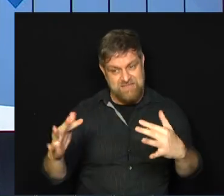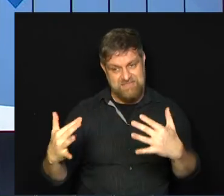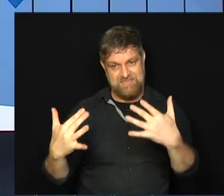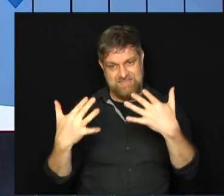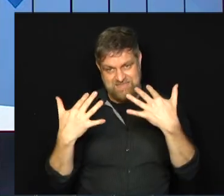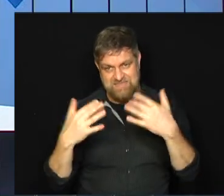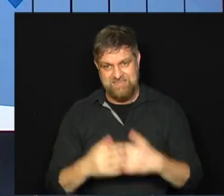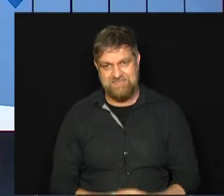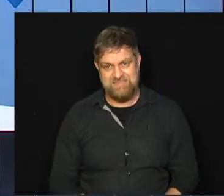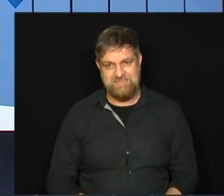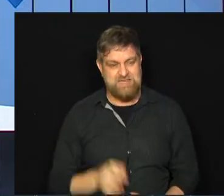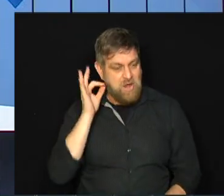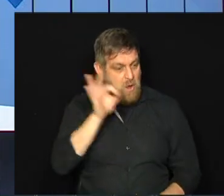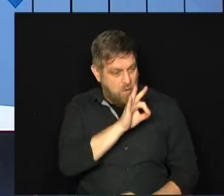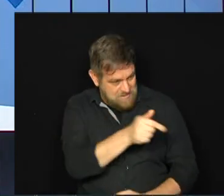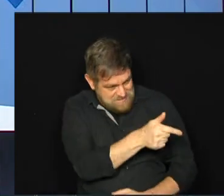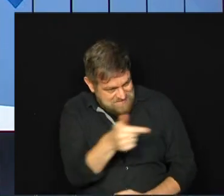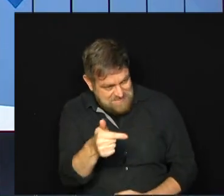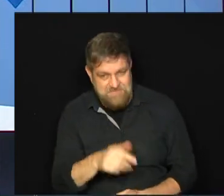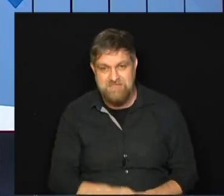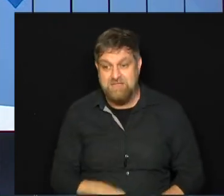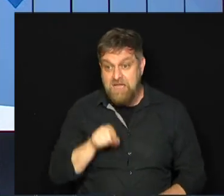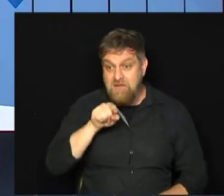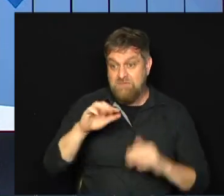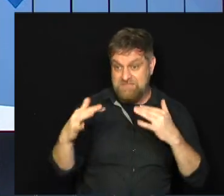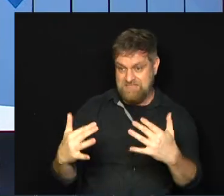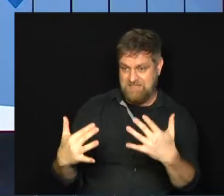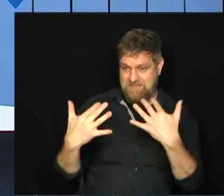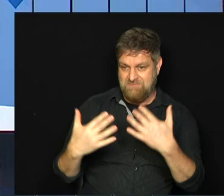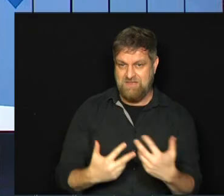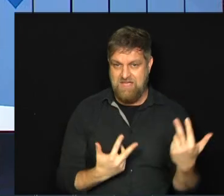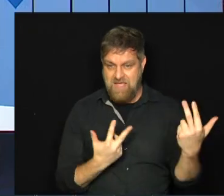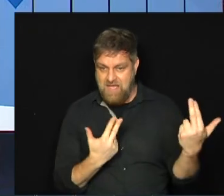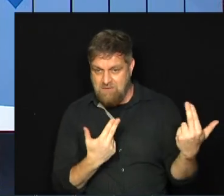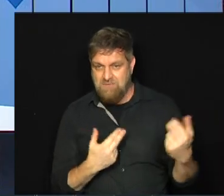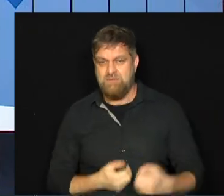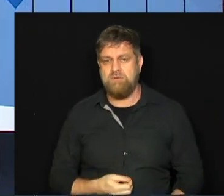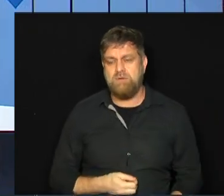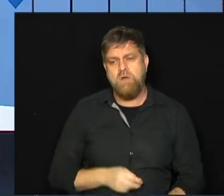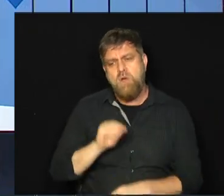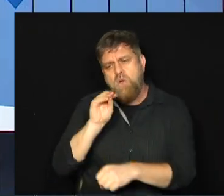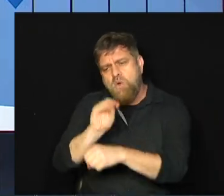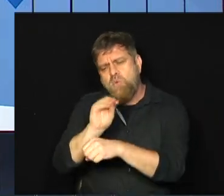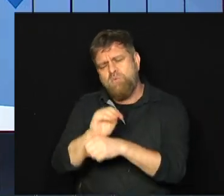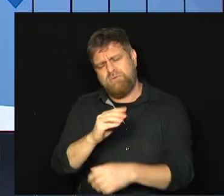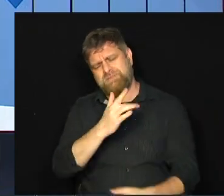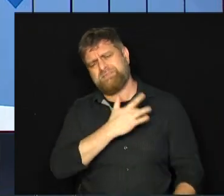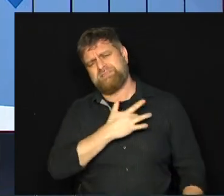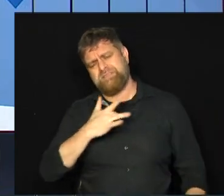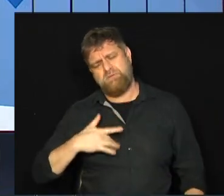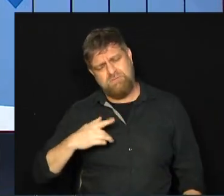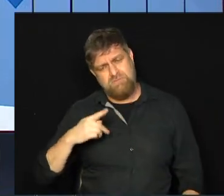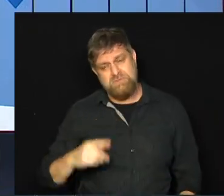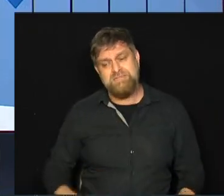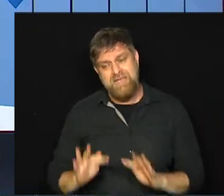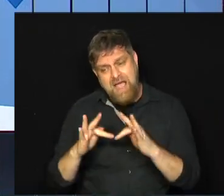com a gente. Ótima semana. Obrigada a você que esteve com a gente também. Como a doutora falou, cuide-se da sua saúde, cuide da